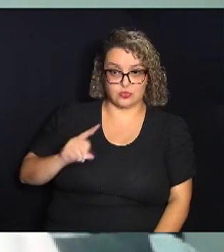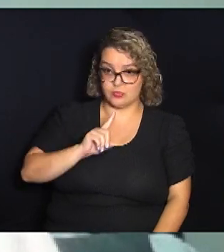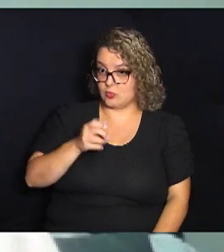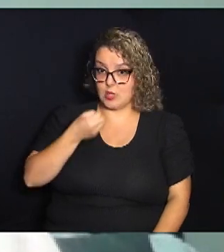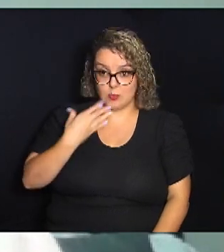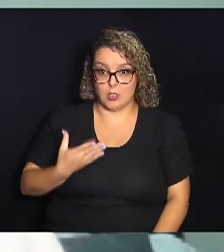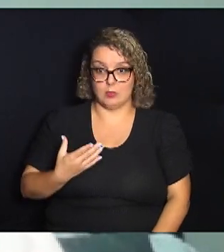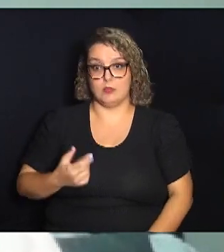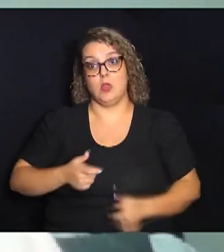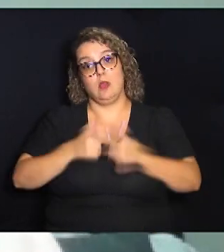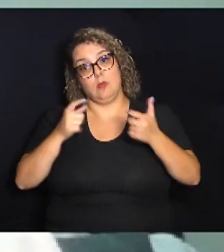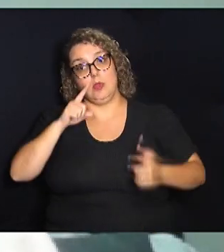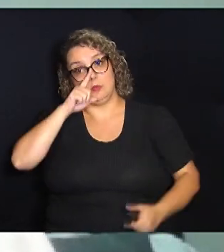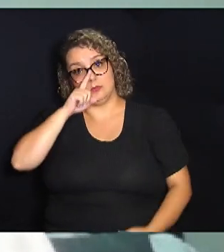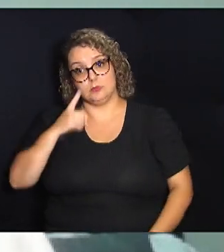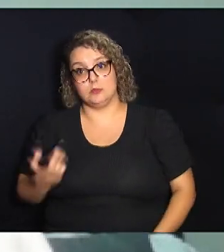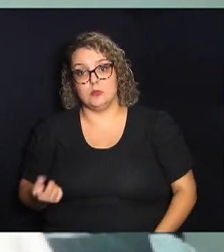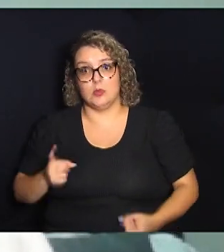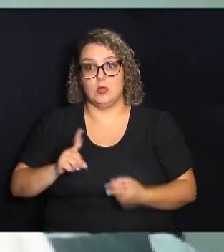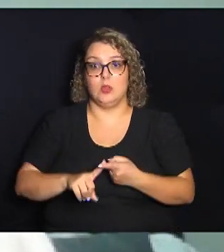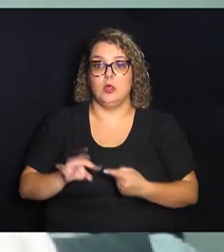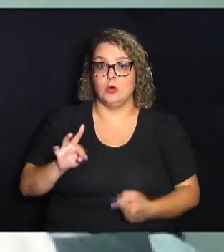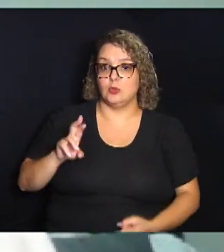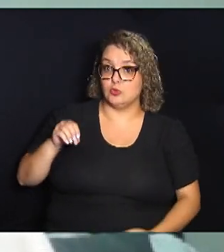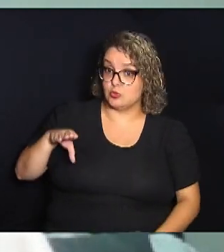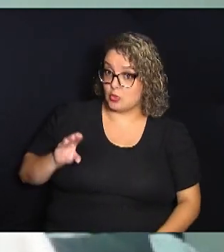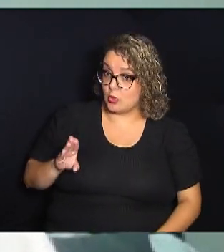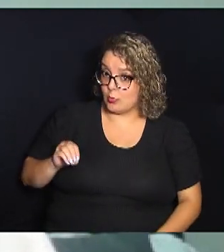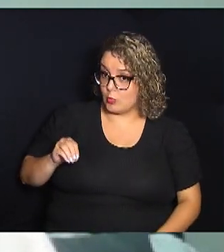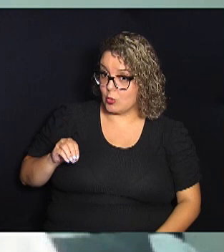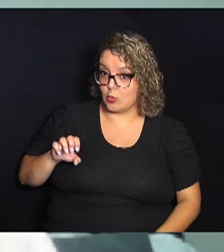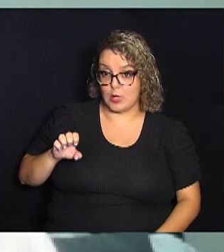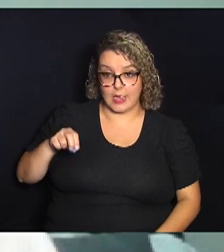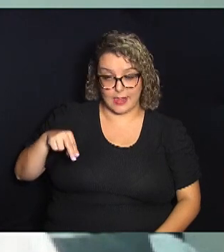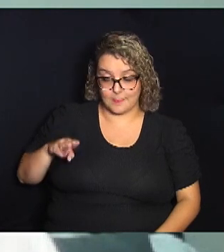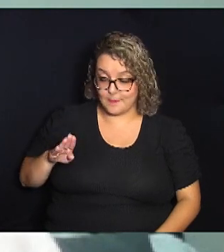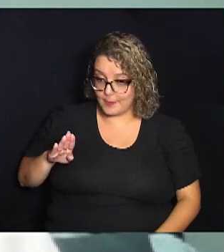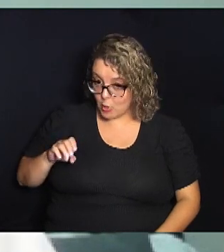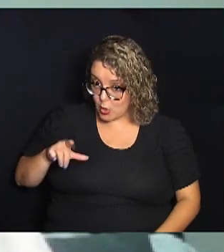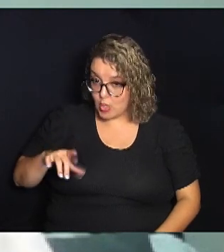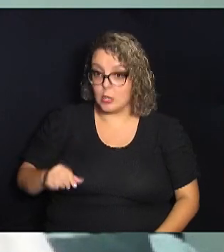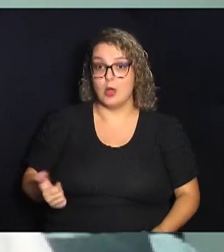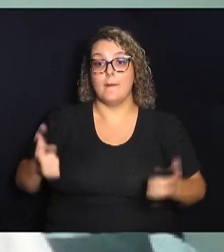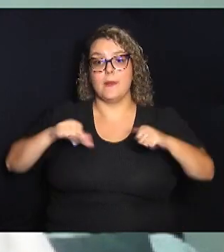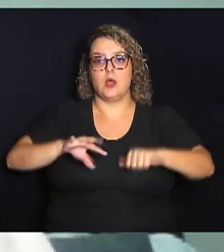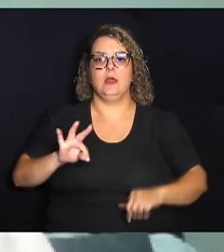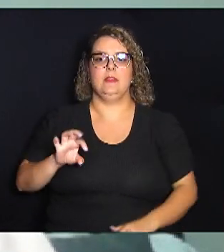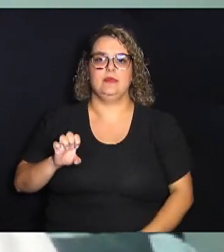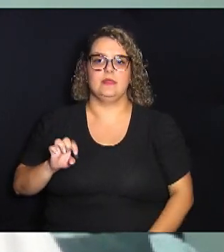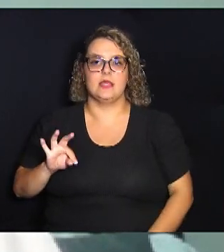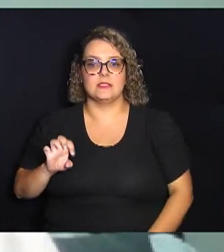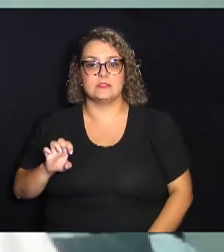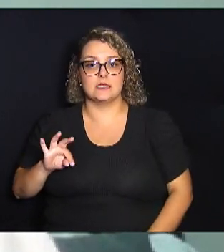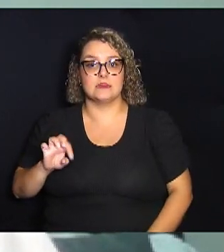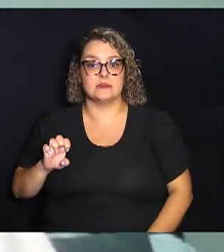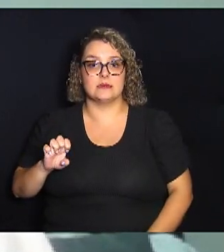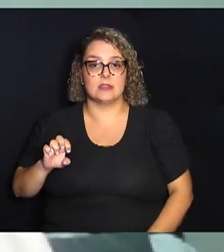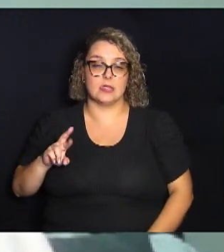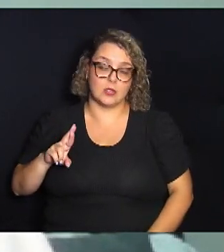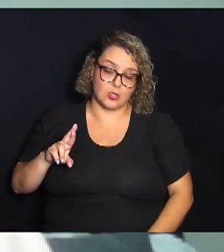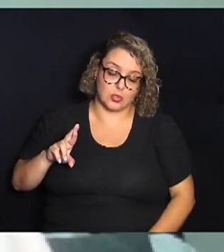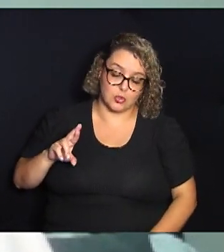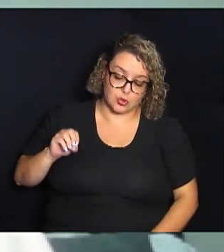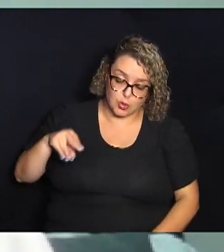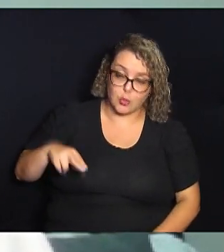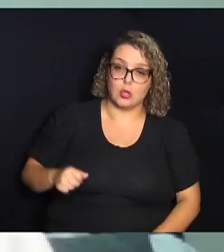riscos das mulheres. Fenômenos tromboembólicos, piora mais a testosterona. Em alguns casos, a